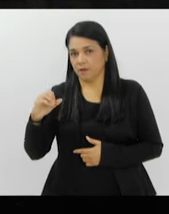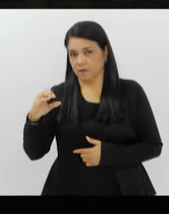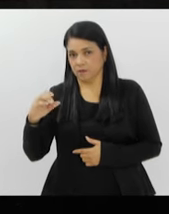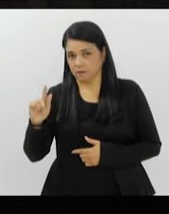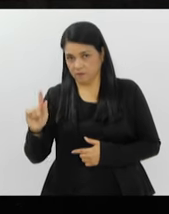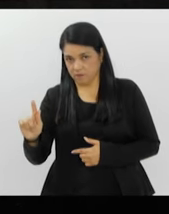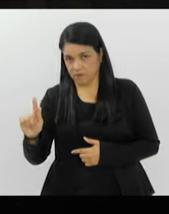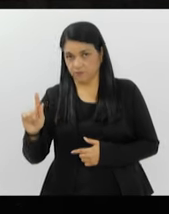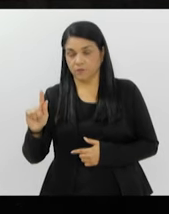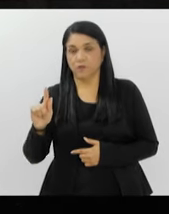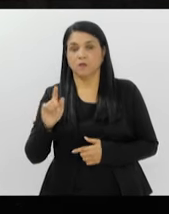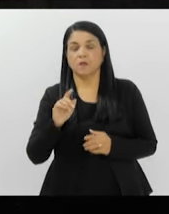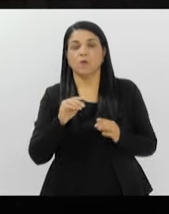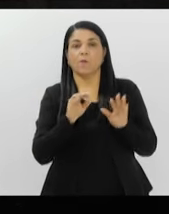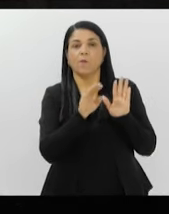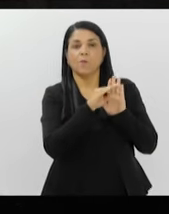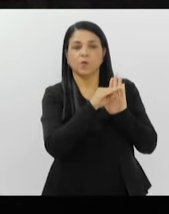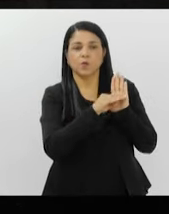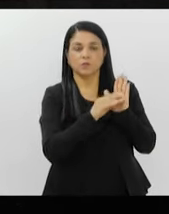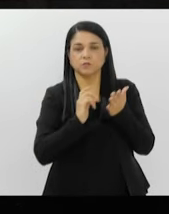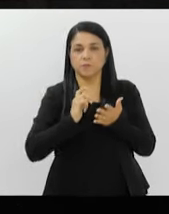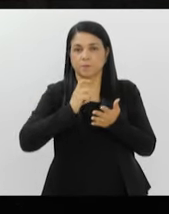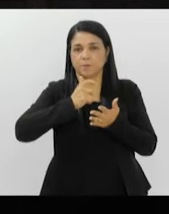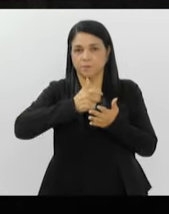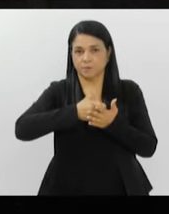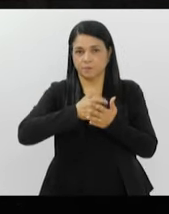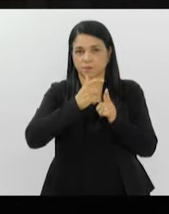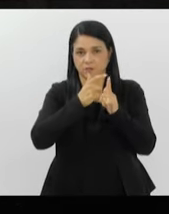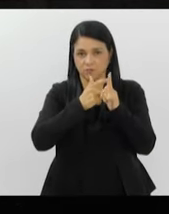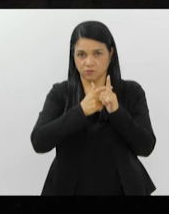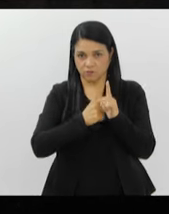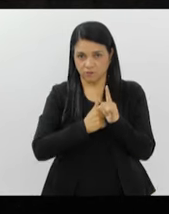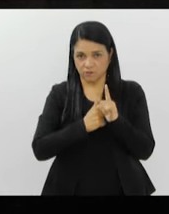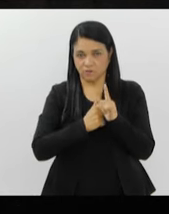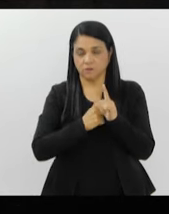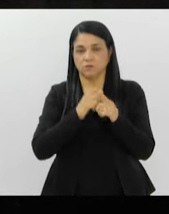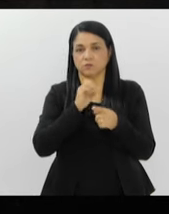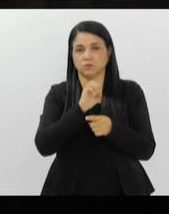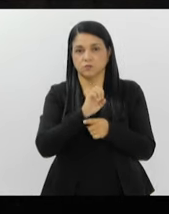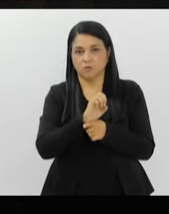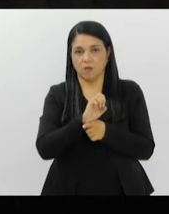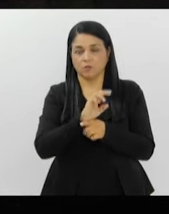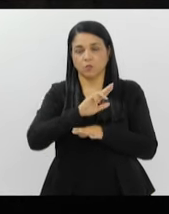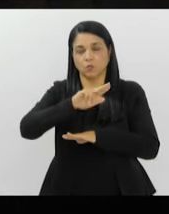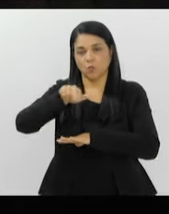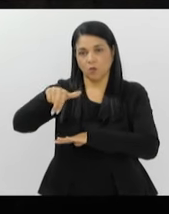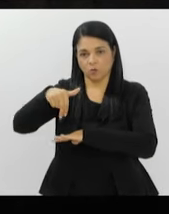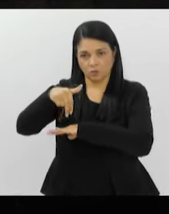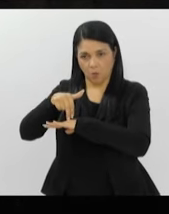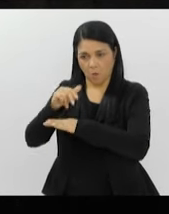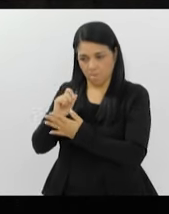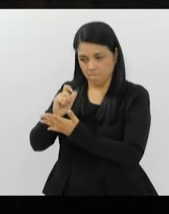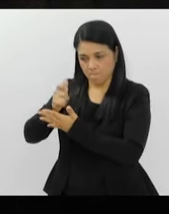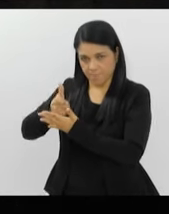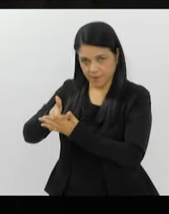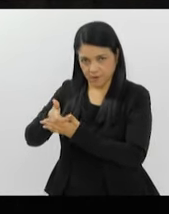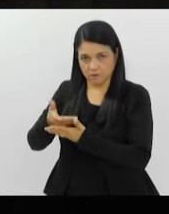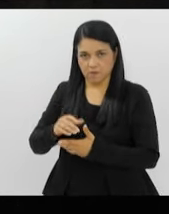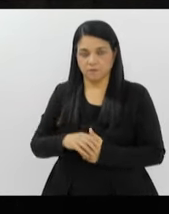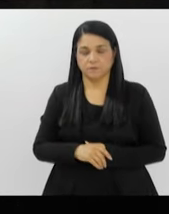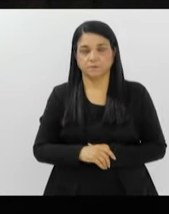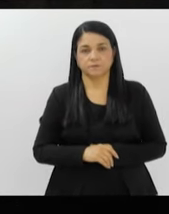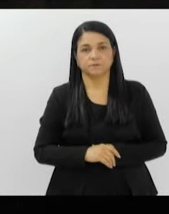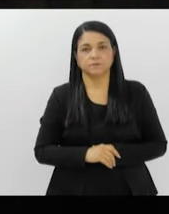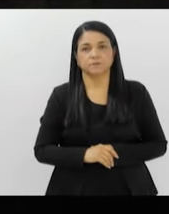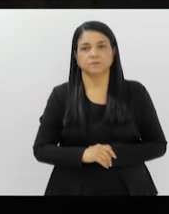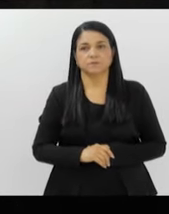o programa de pagamento pleno das dívidas dos dos Estados com a união e